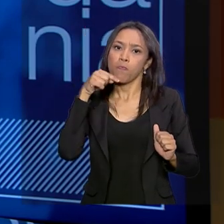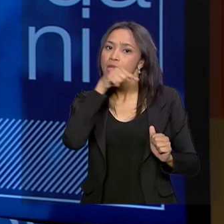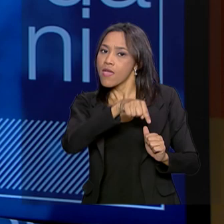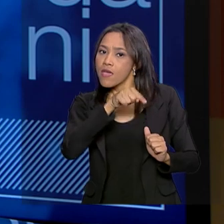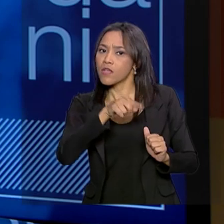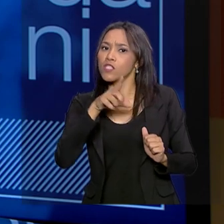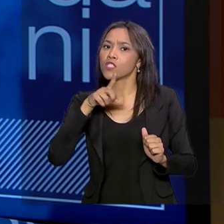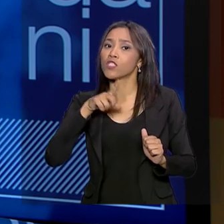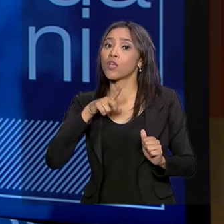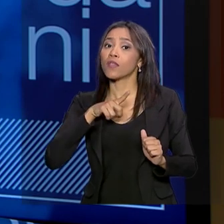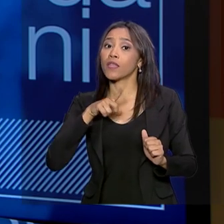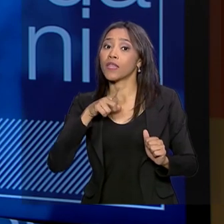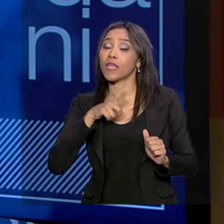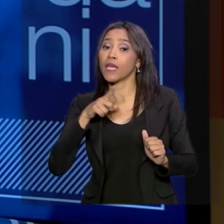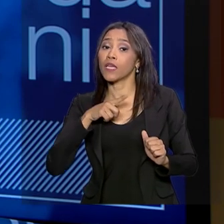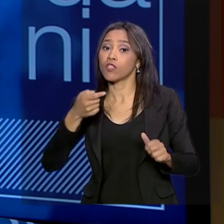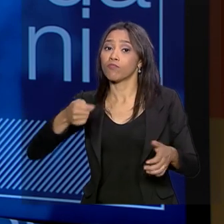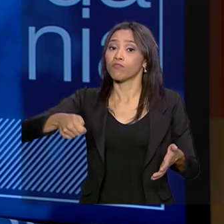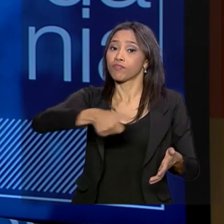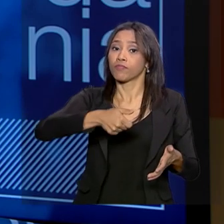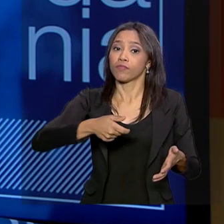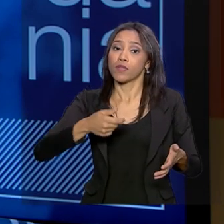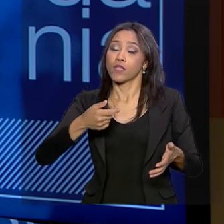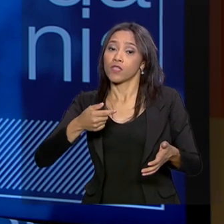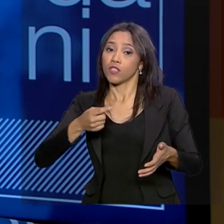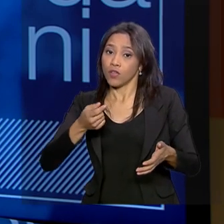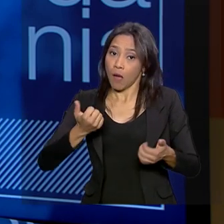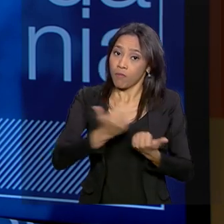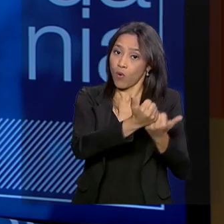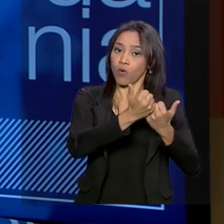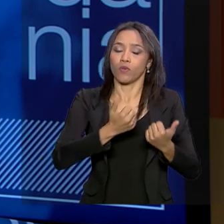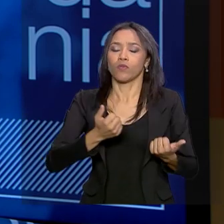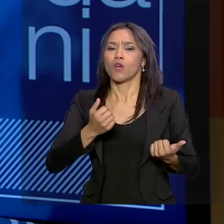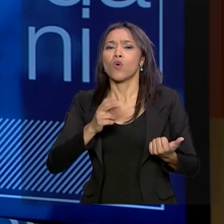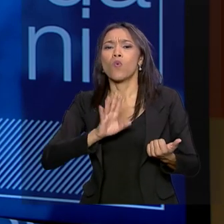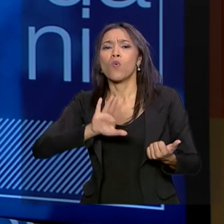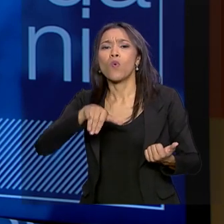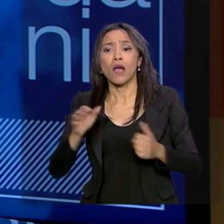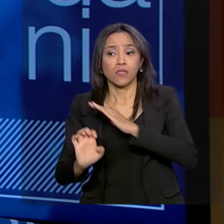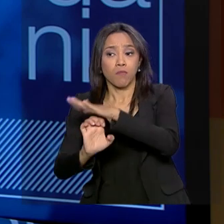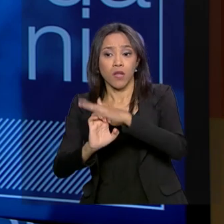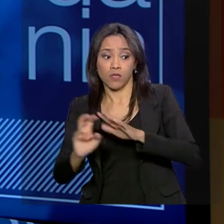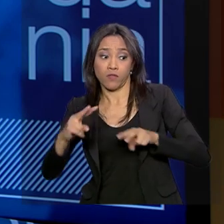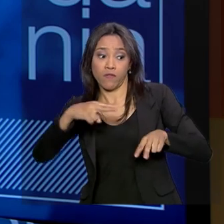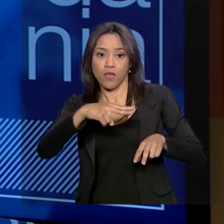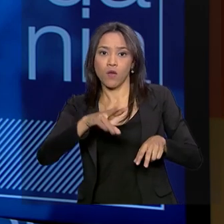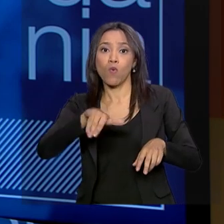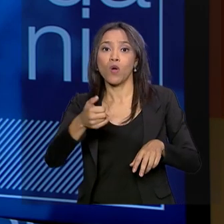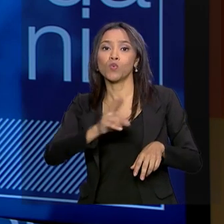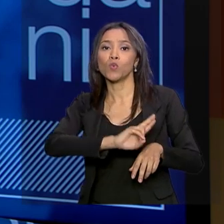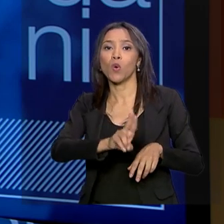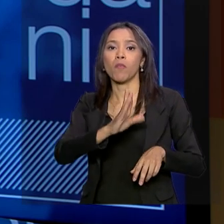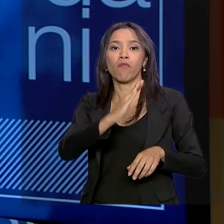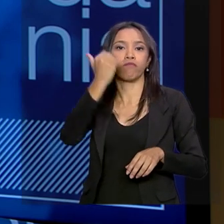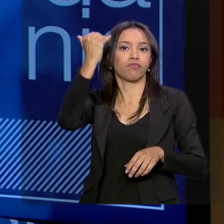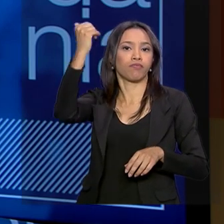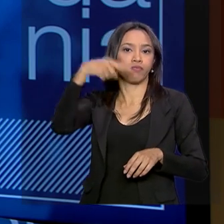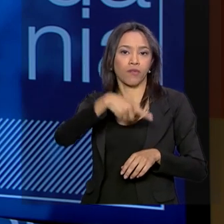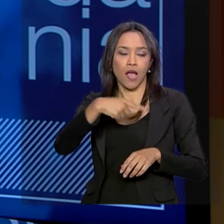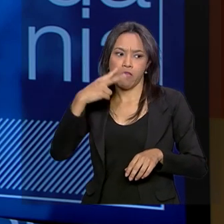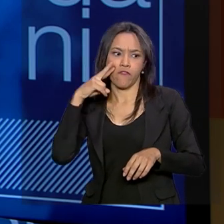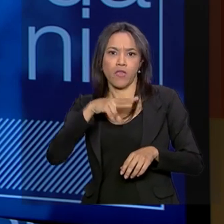algum patrocínio quando eles despontam, quando o nome fica conhecido, as empresas investem na imagem desse